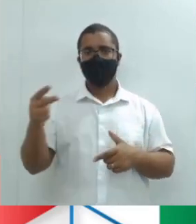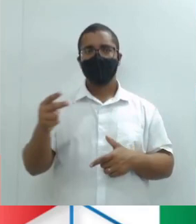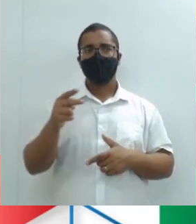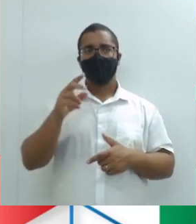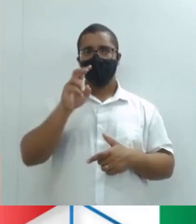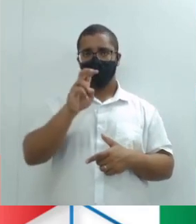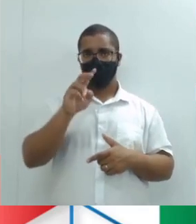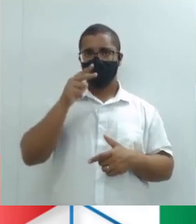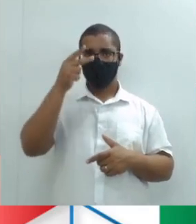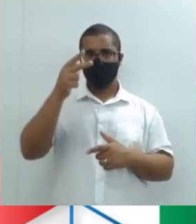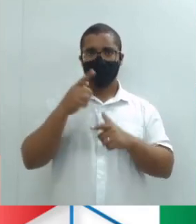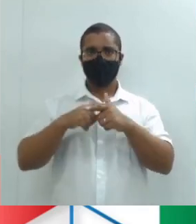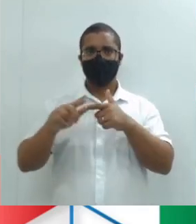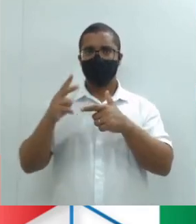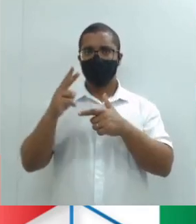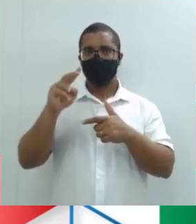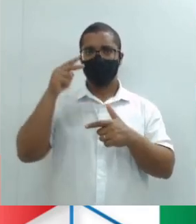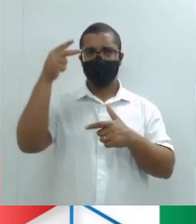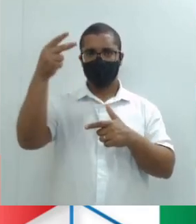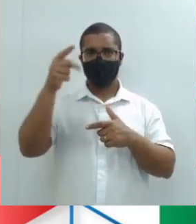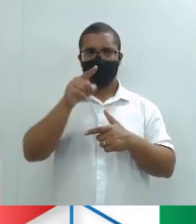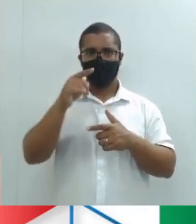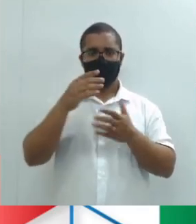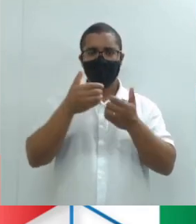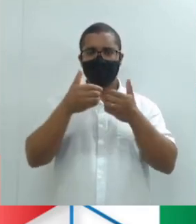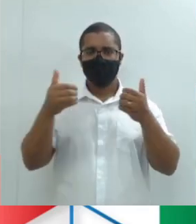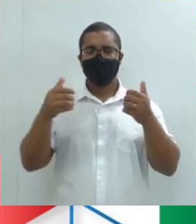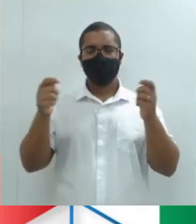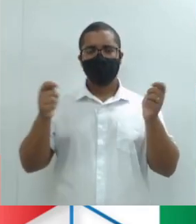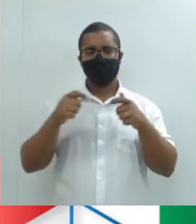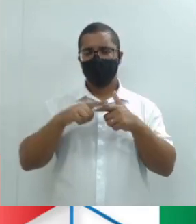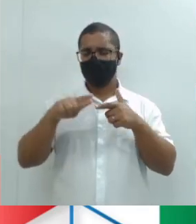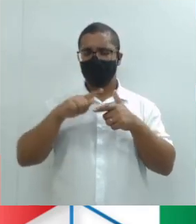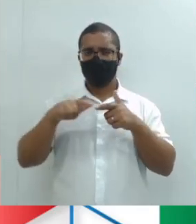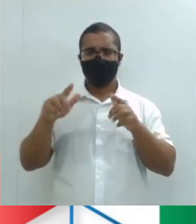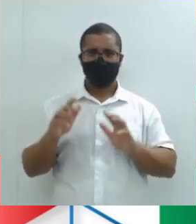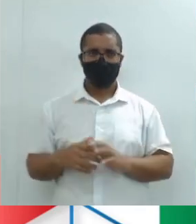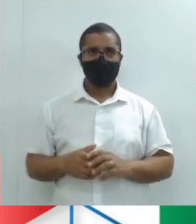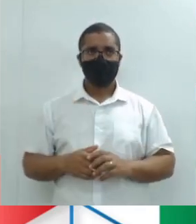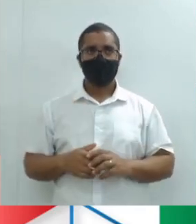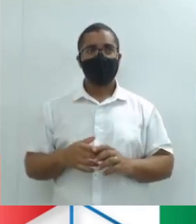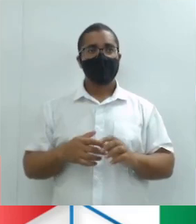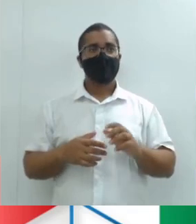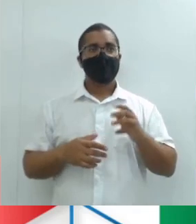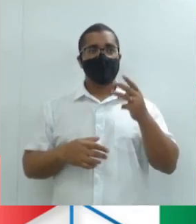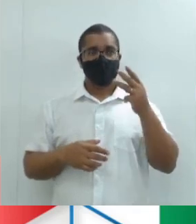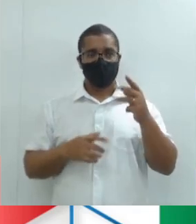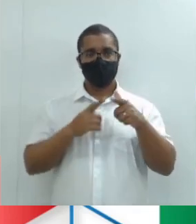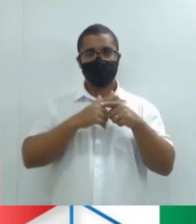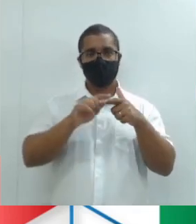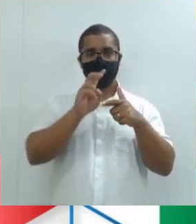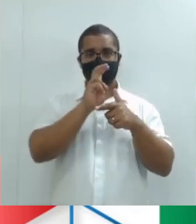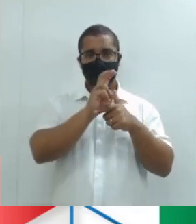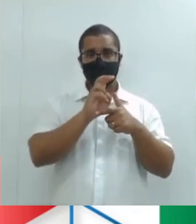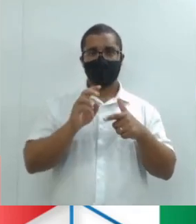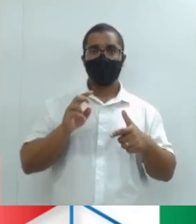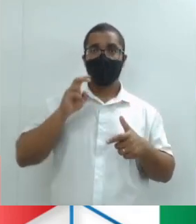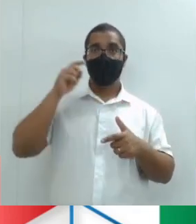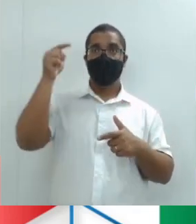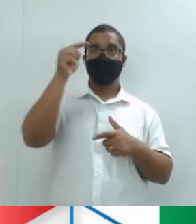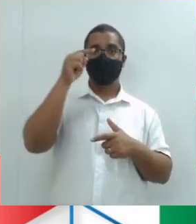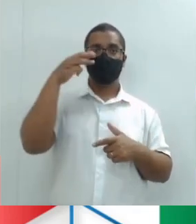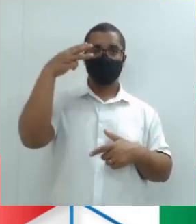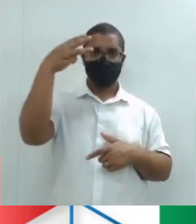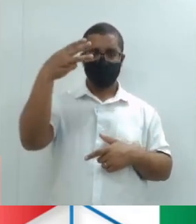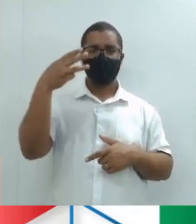ao quadrado dividido por 2 ao quadrado. Se você separá-los também não altera nada. 3 dividido por 5 elevado a menos